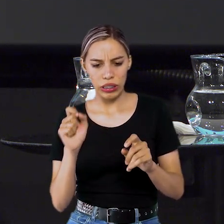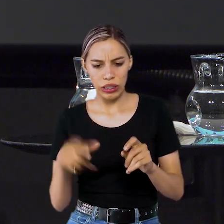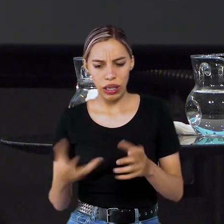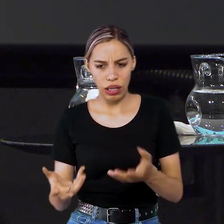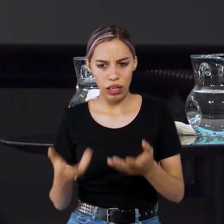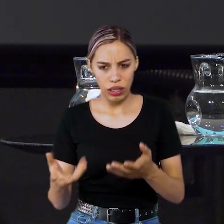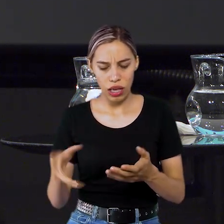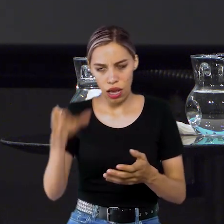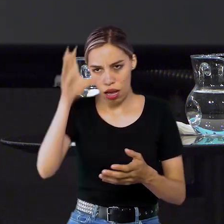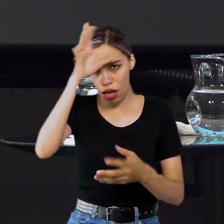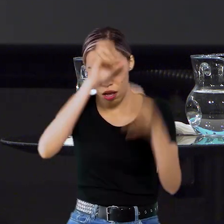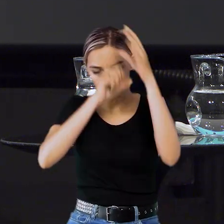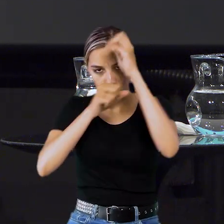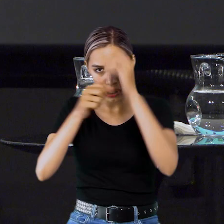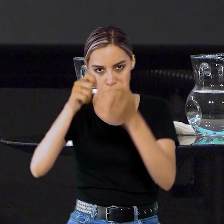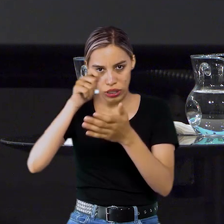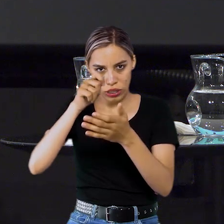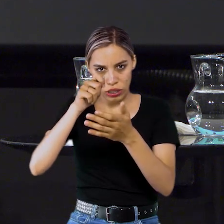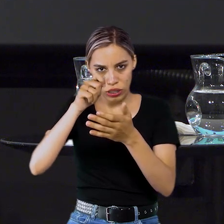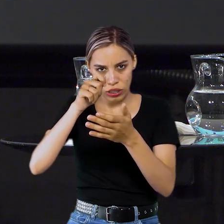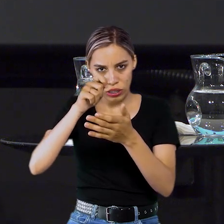ele está aprendendo ali,